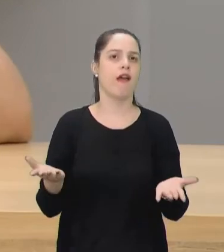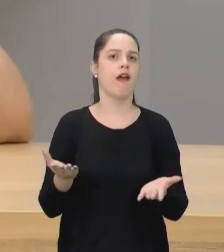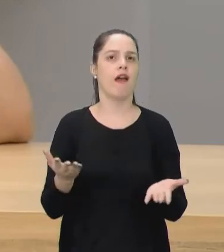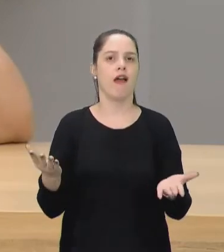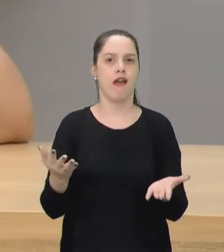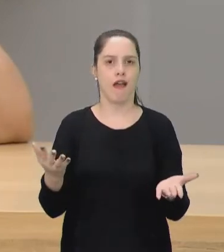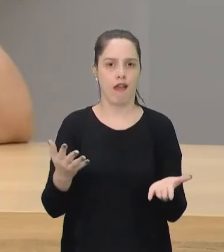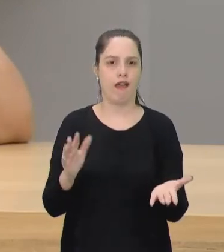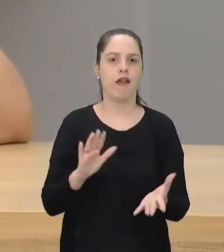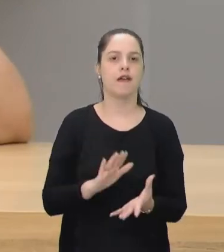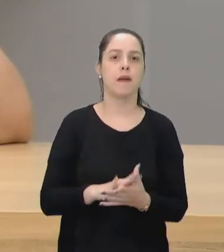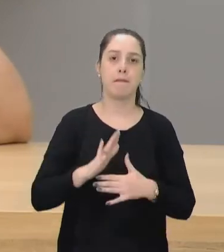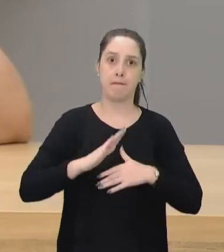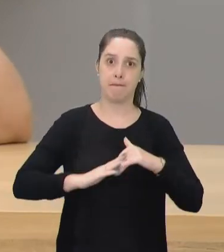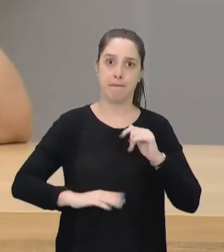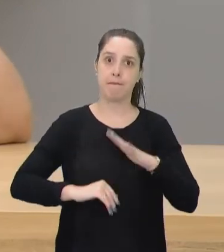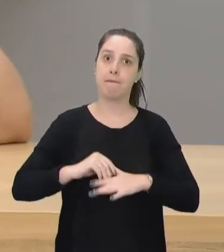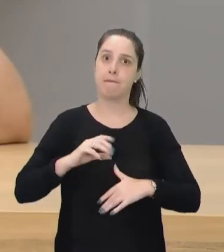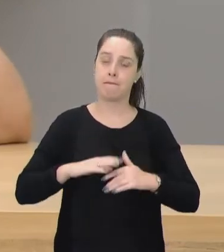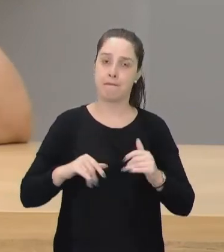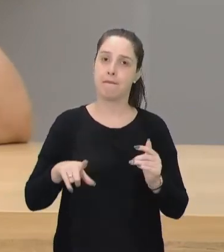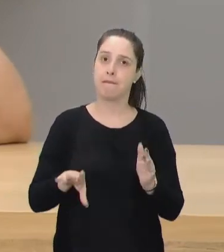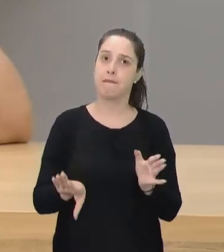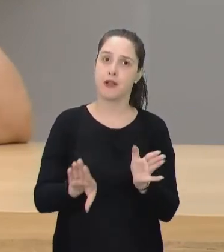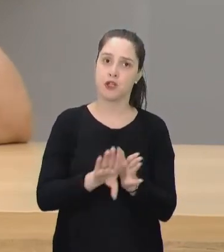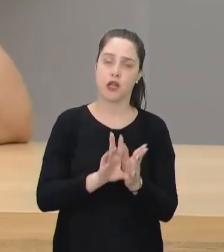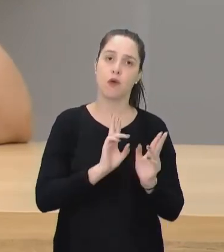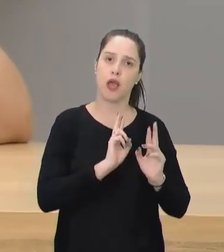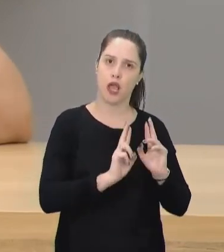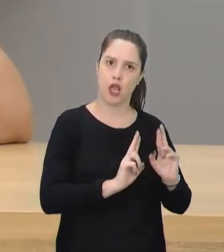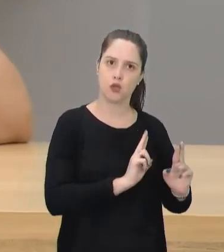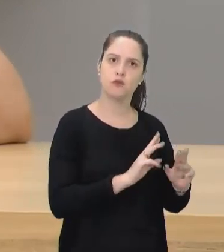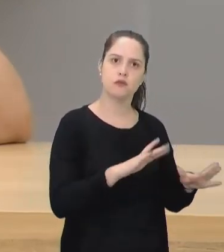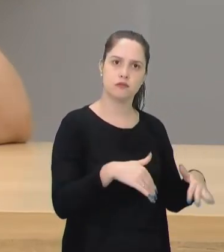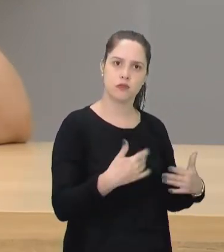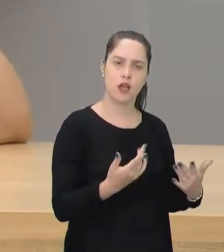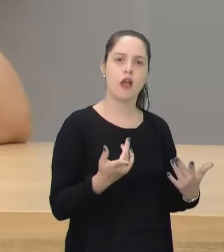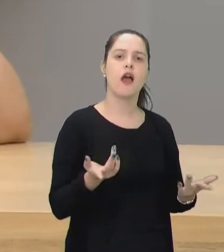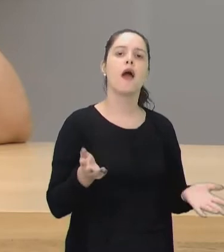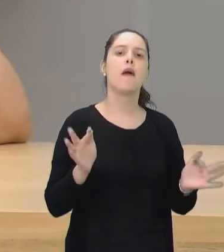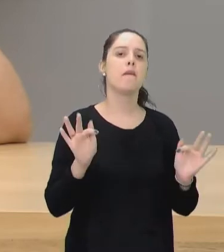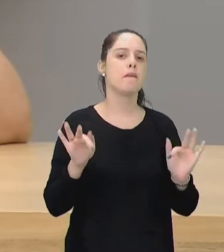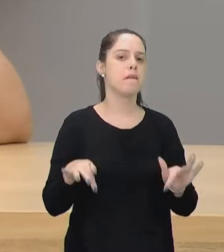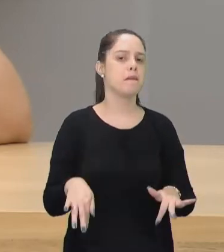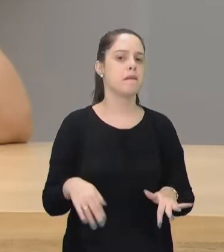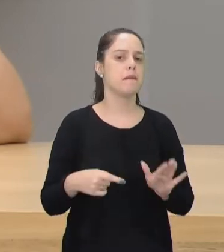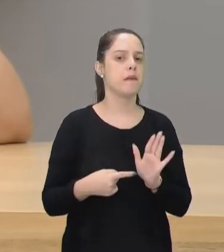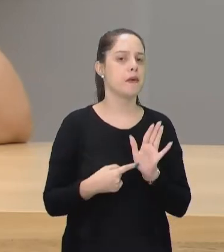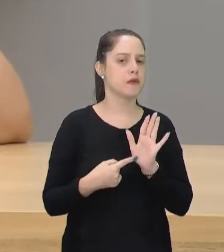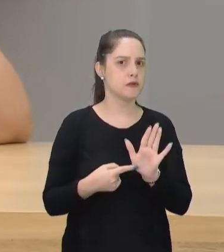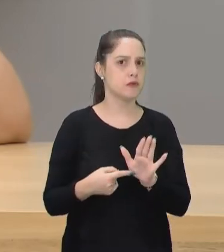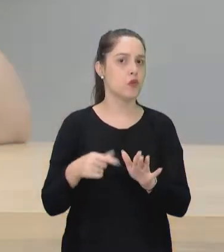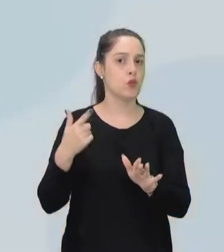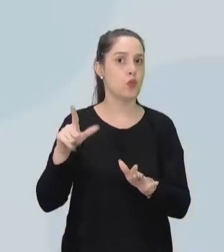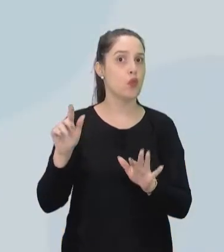parte prática, né, para você chegar no resultado. E por fim, nós vamos para o nosso último